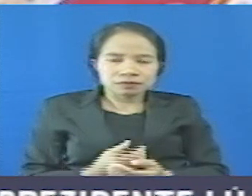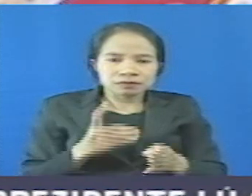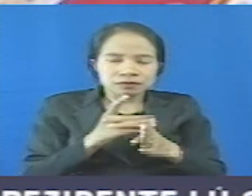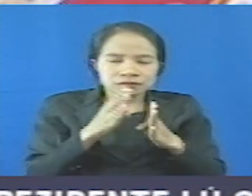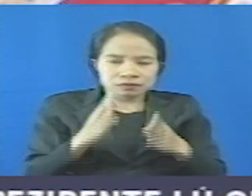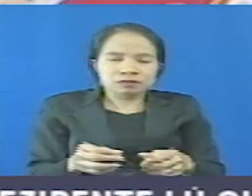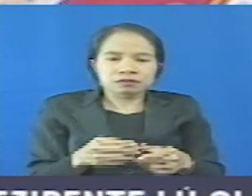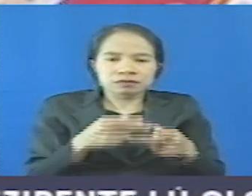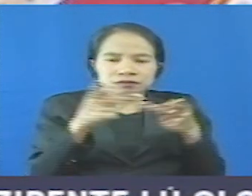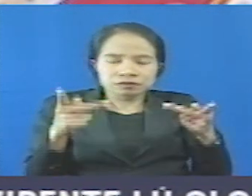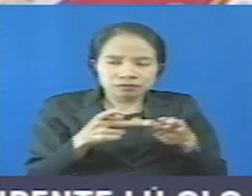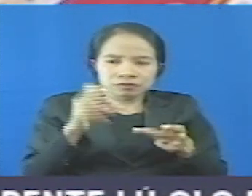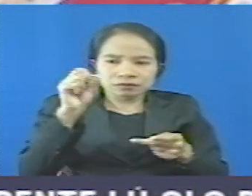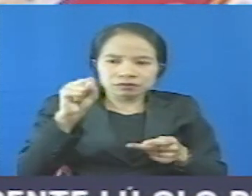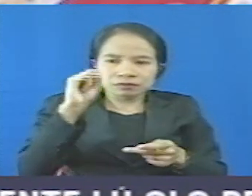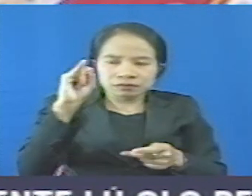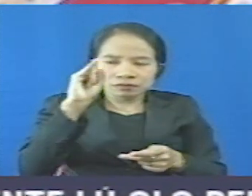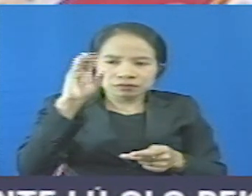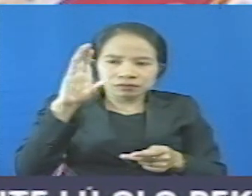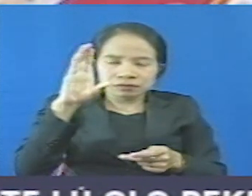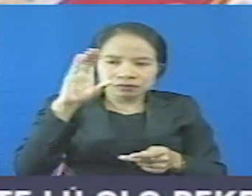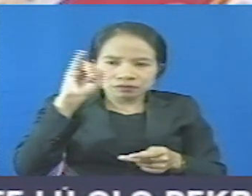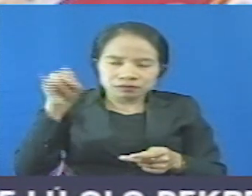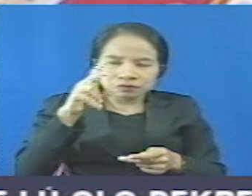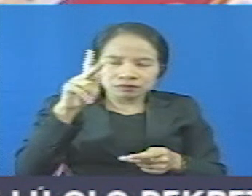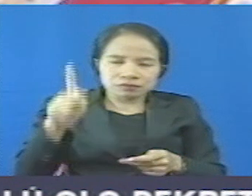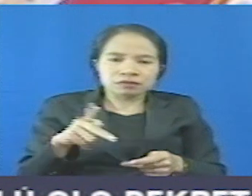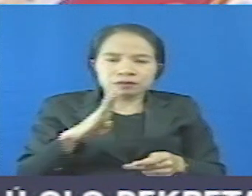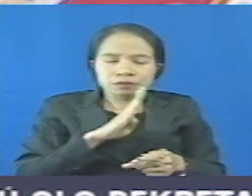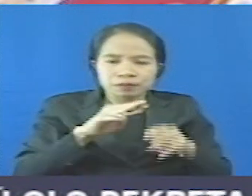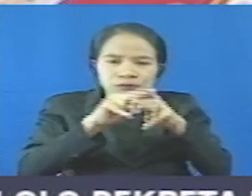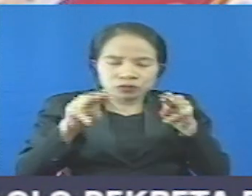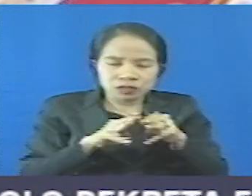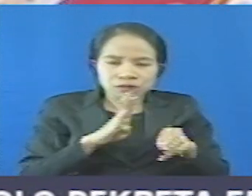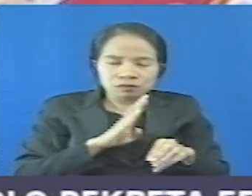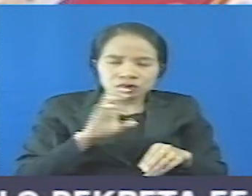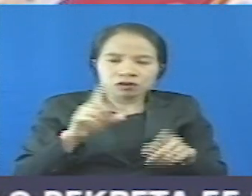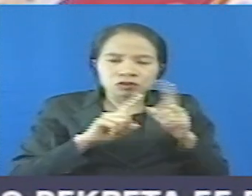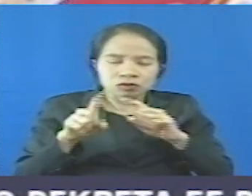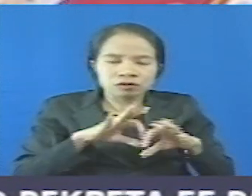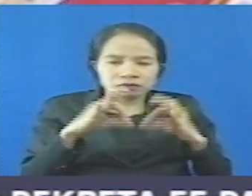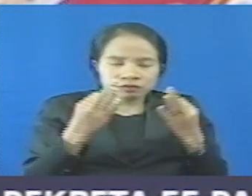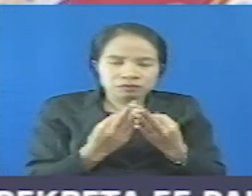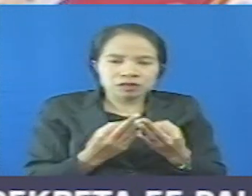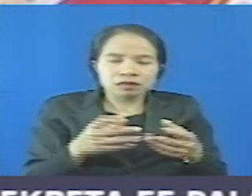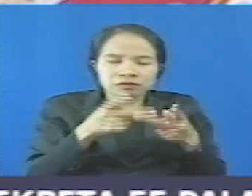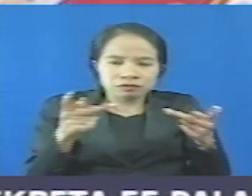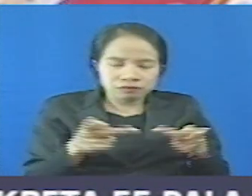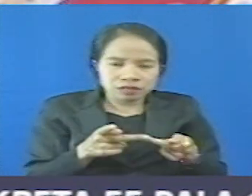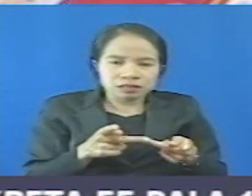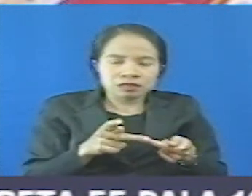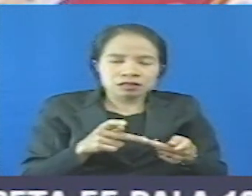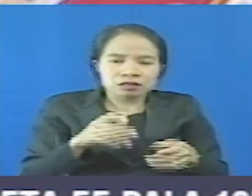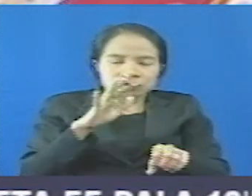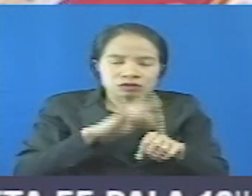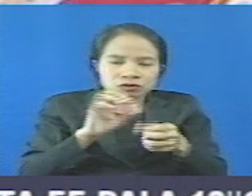Coordenador geral Centro Integrado de Gestão em Crise Município Balcão lamenta o atitude dos famílias Balon e a área afetada COVID-19 e a